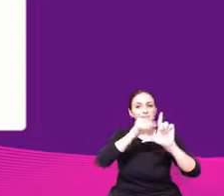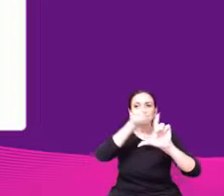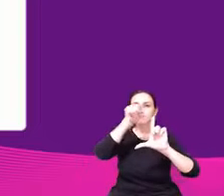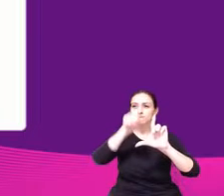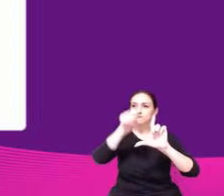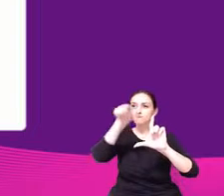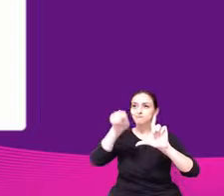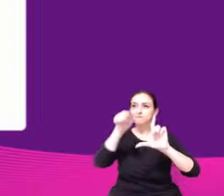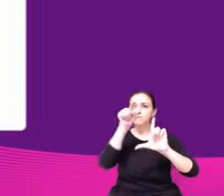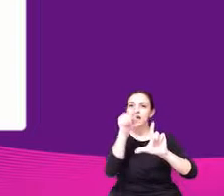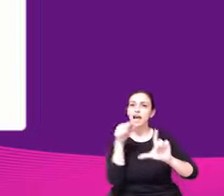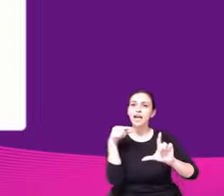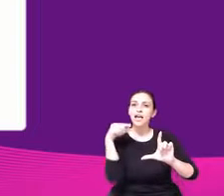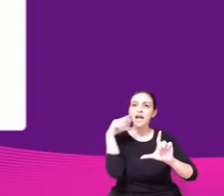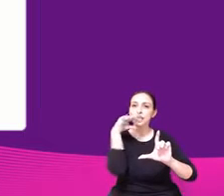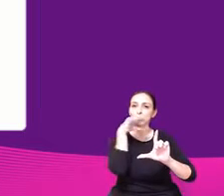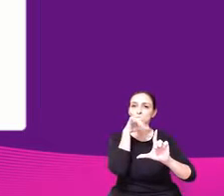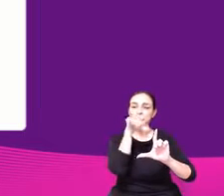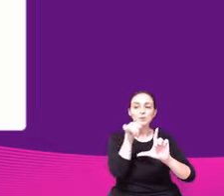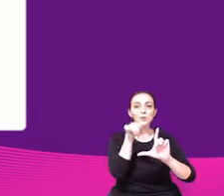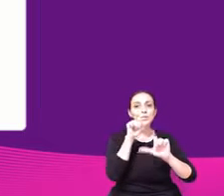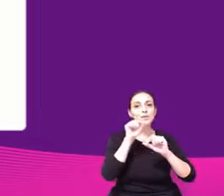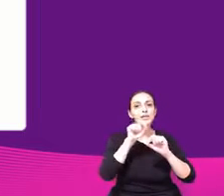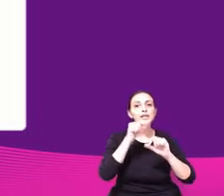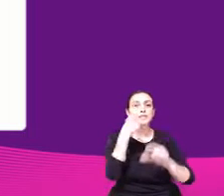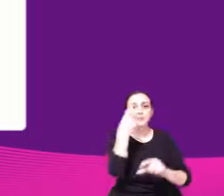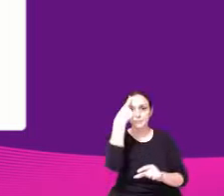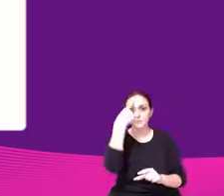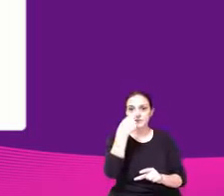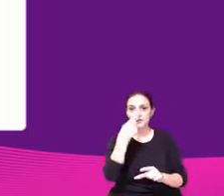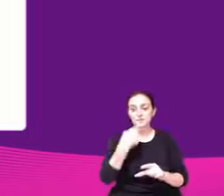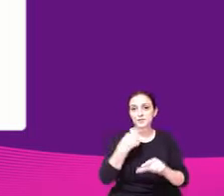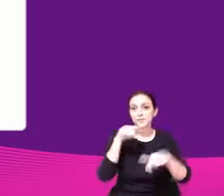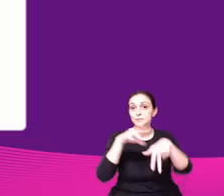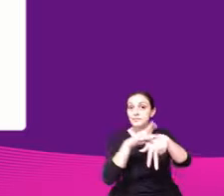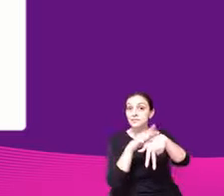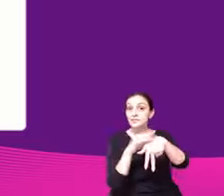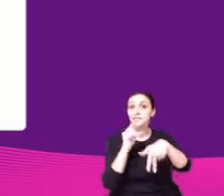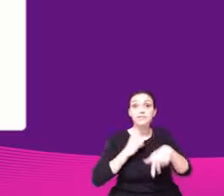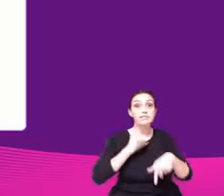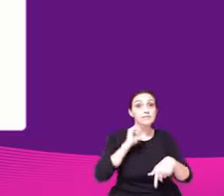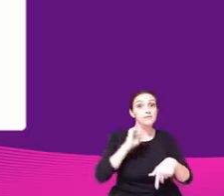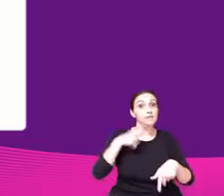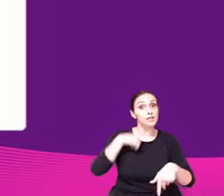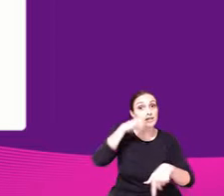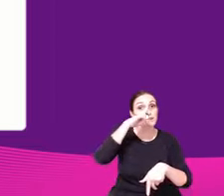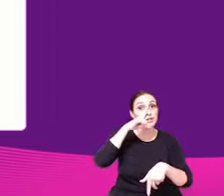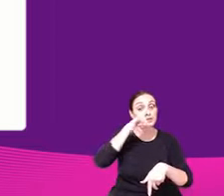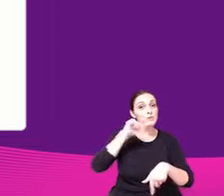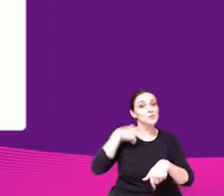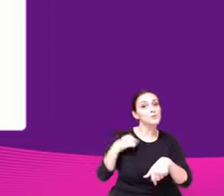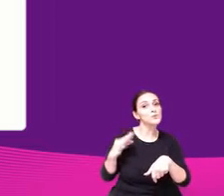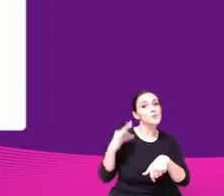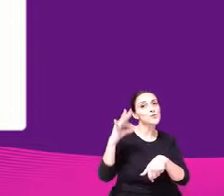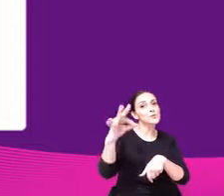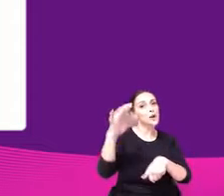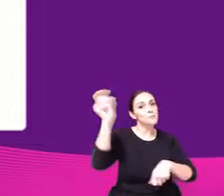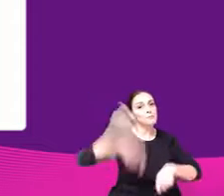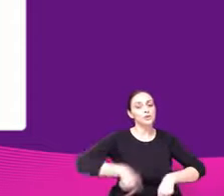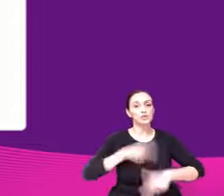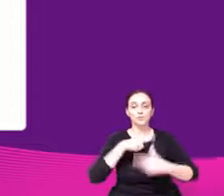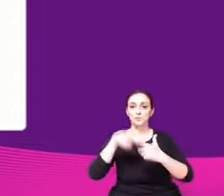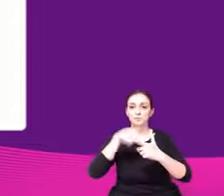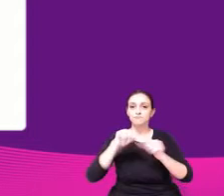com o perfil do paciente do ponto de vista de risco de eventos no futuro. E aqui, dentro